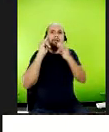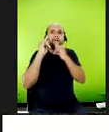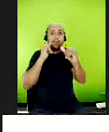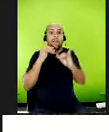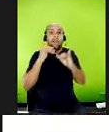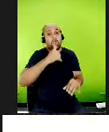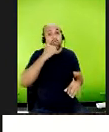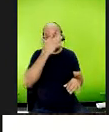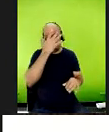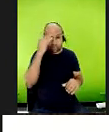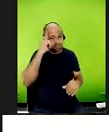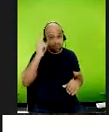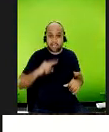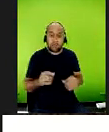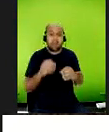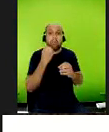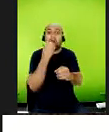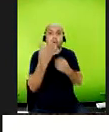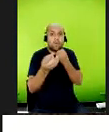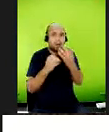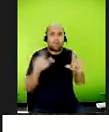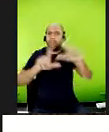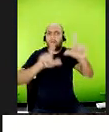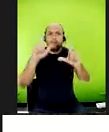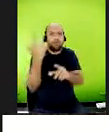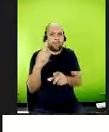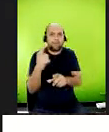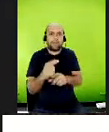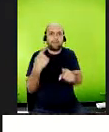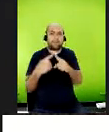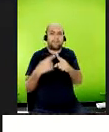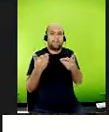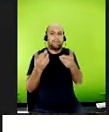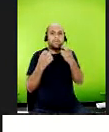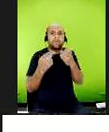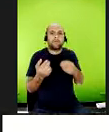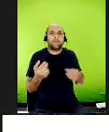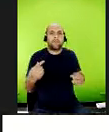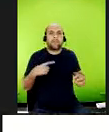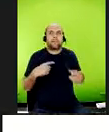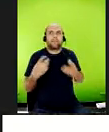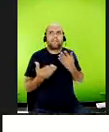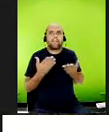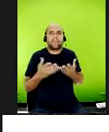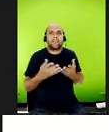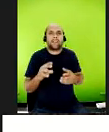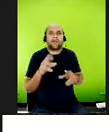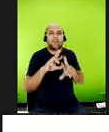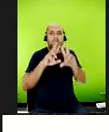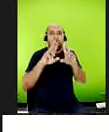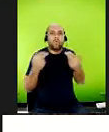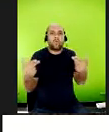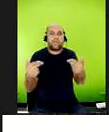altamente injustos e não venha mídia porque aí Ela sacou que era isso não dá para tratar a questão racial soltada da questão de gênero